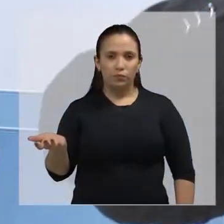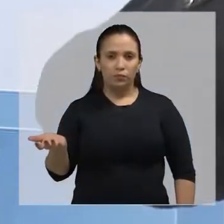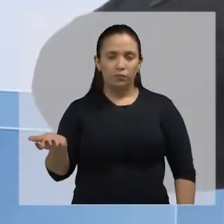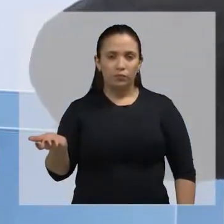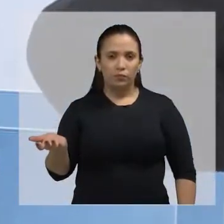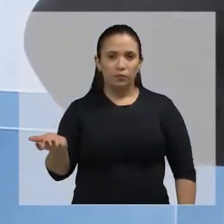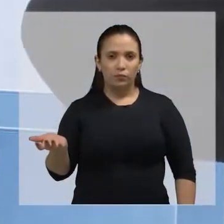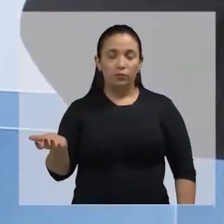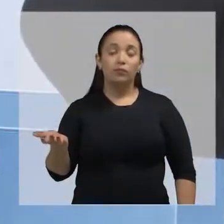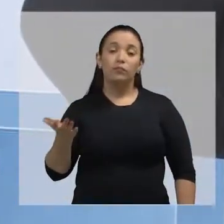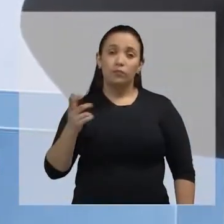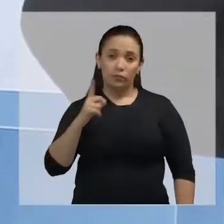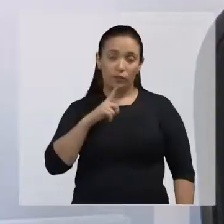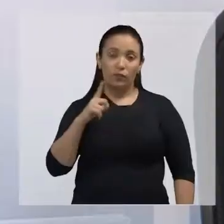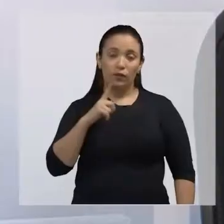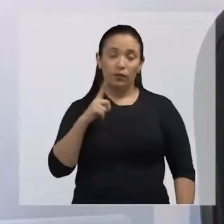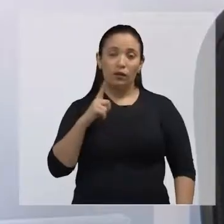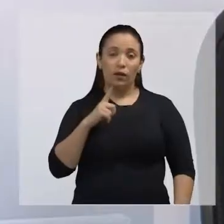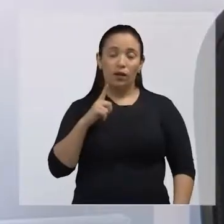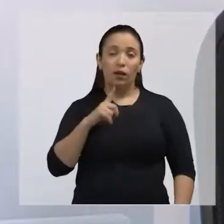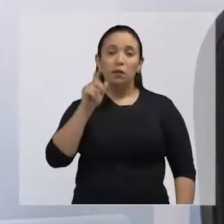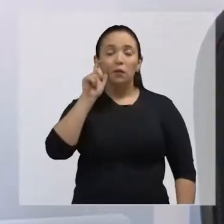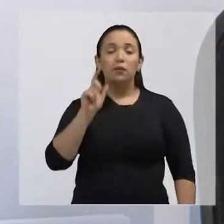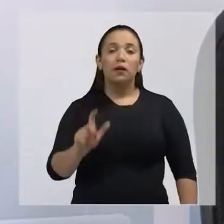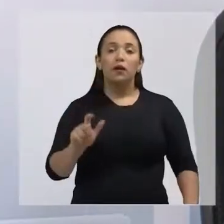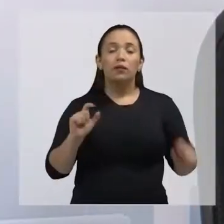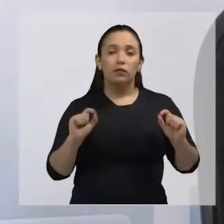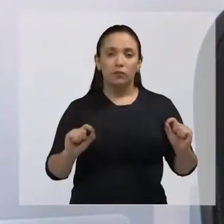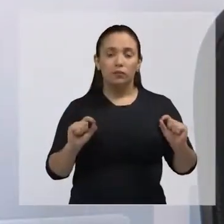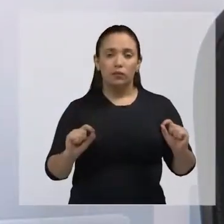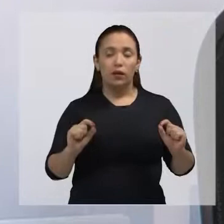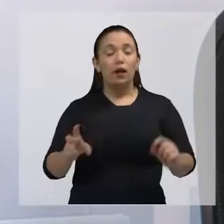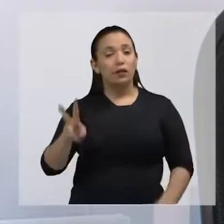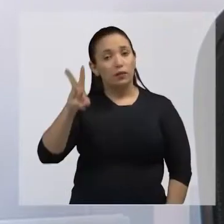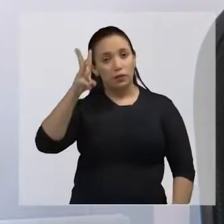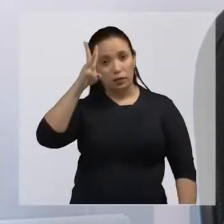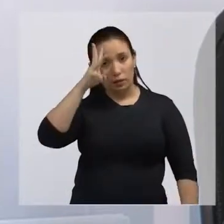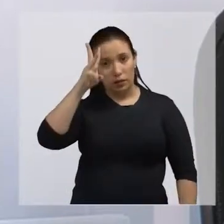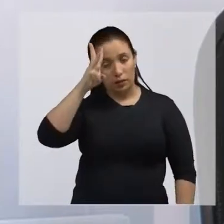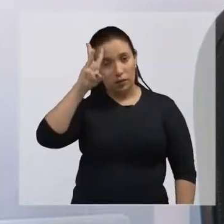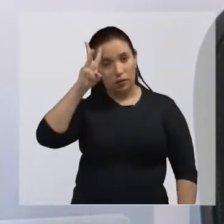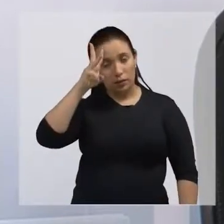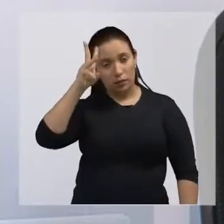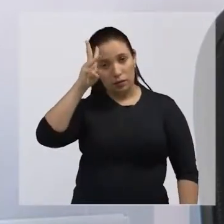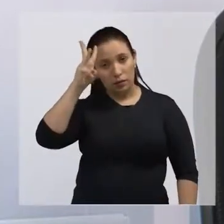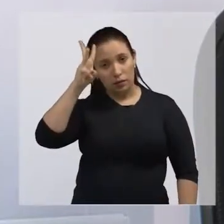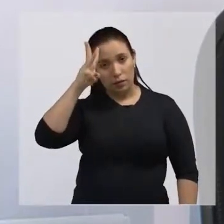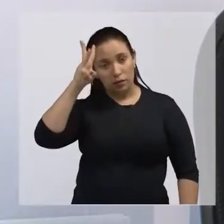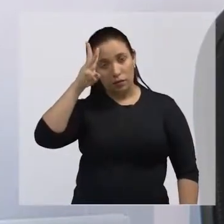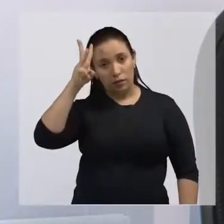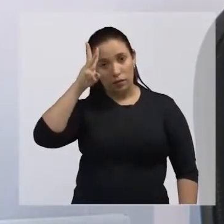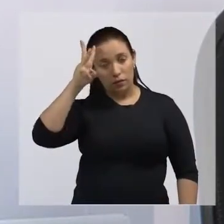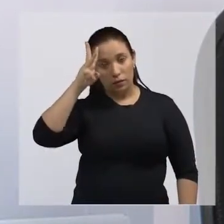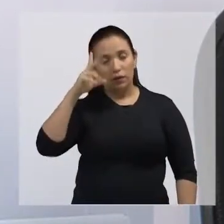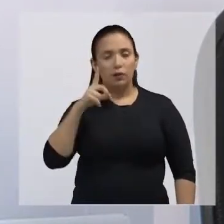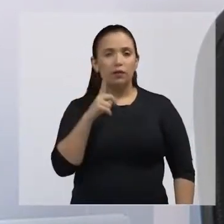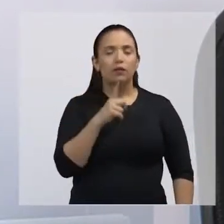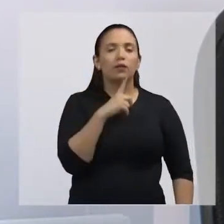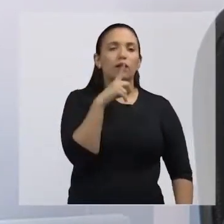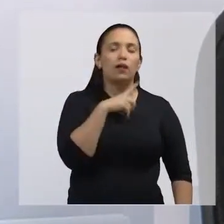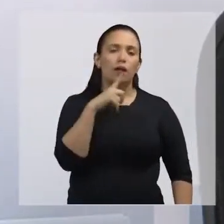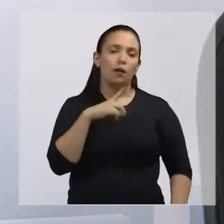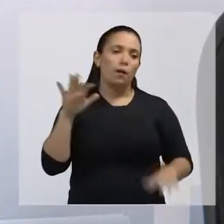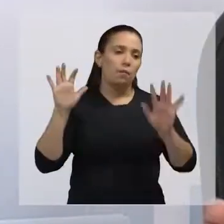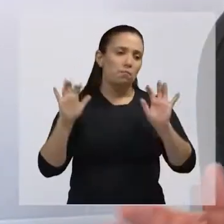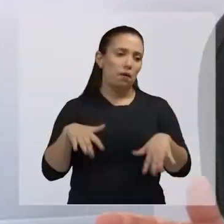Teve alguns movimentos muito interessantes. Na terça-feira, houve manifestações